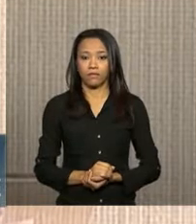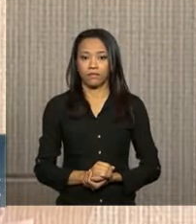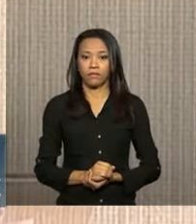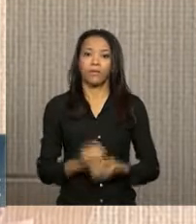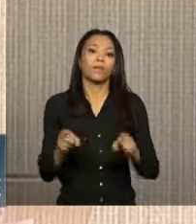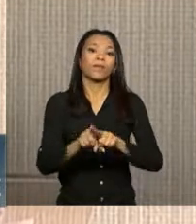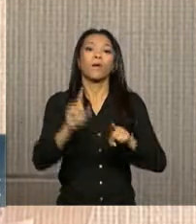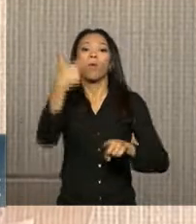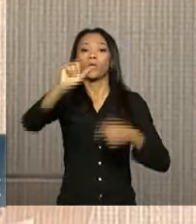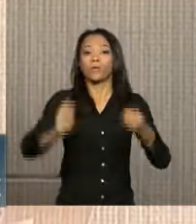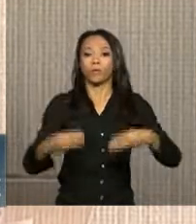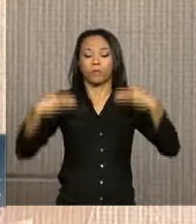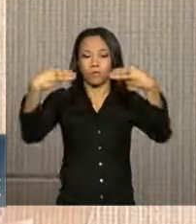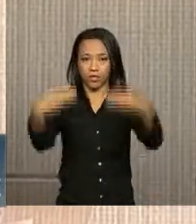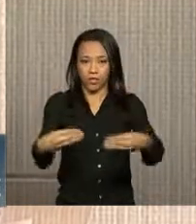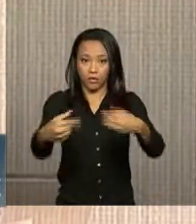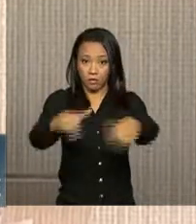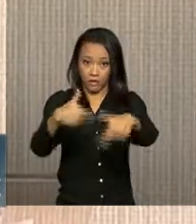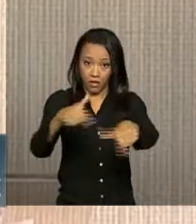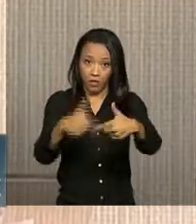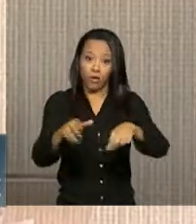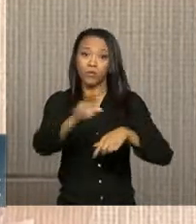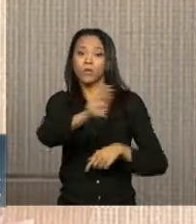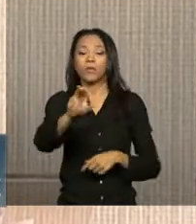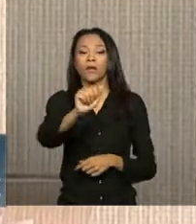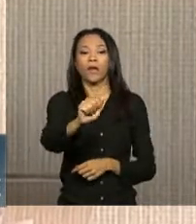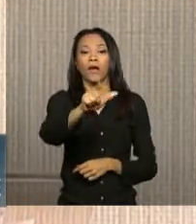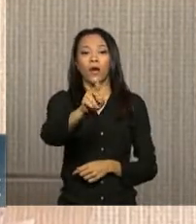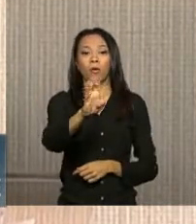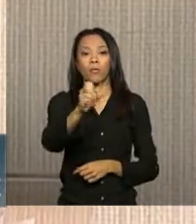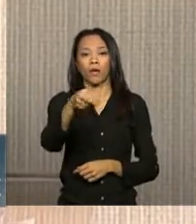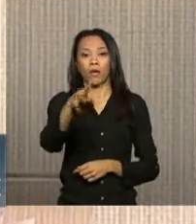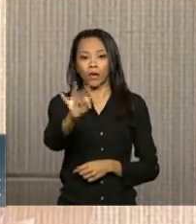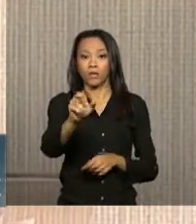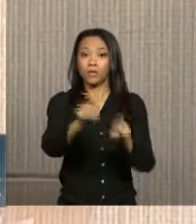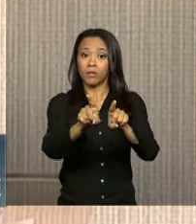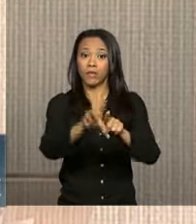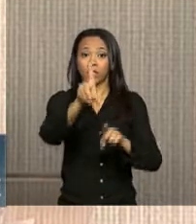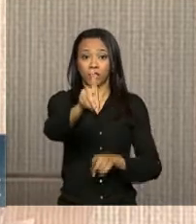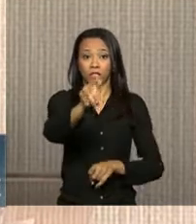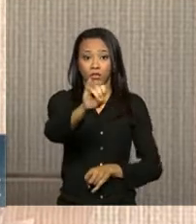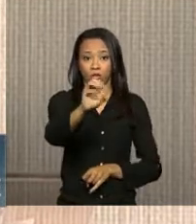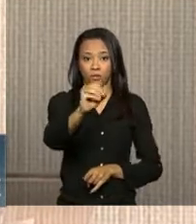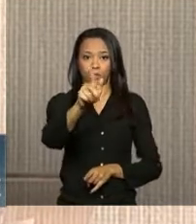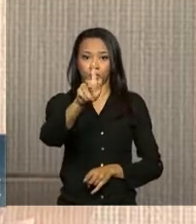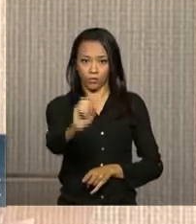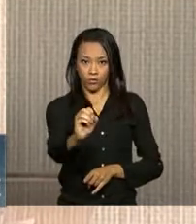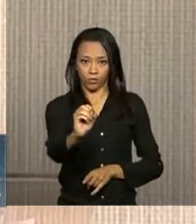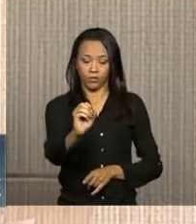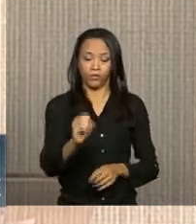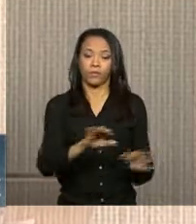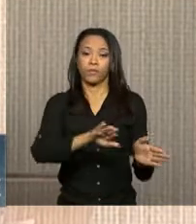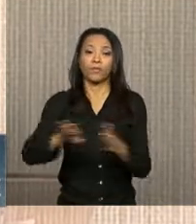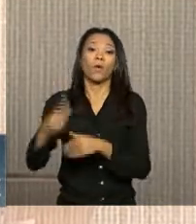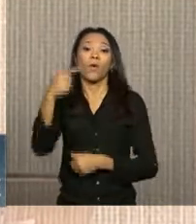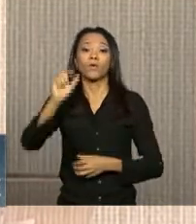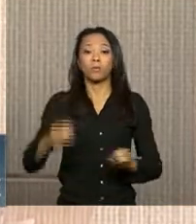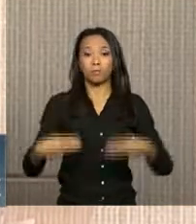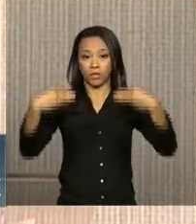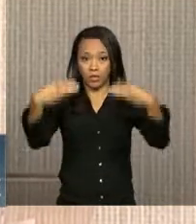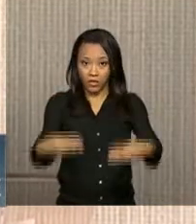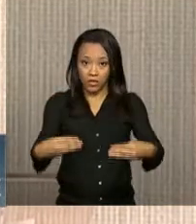ministério do trabalho e emprego alberto de souza e diogo na mata sul o ministério da previdência